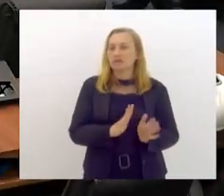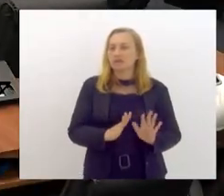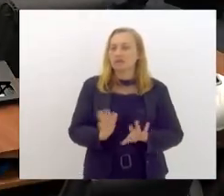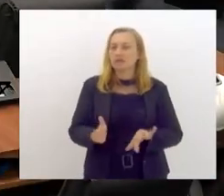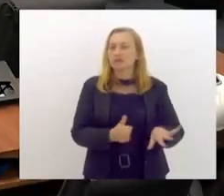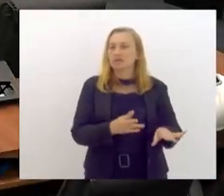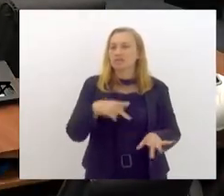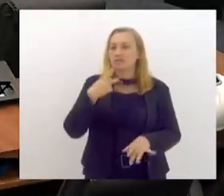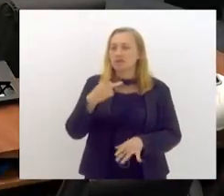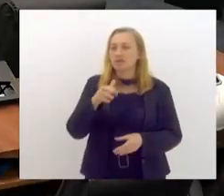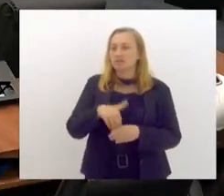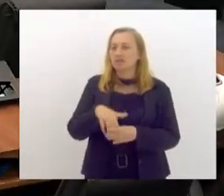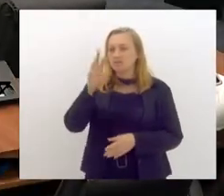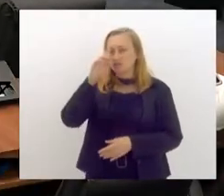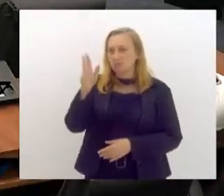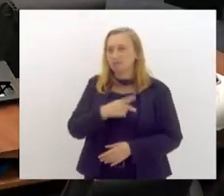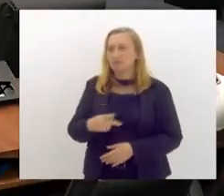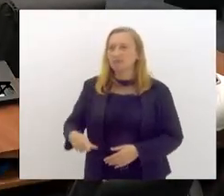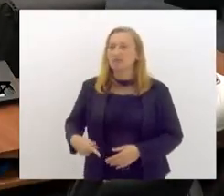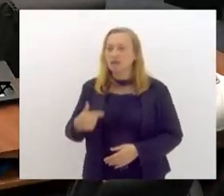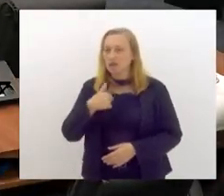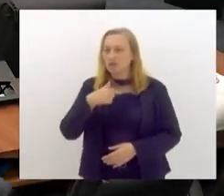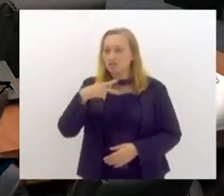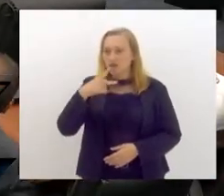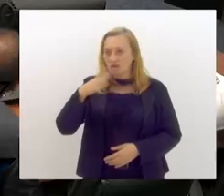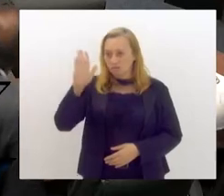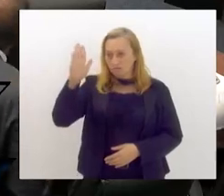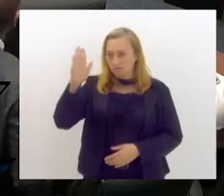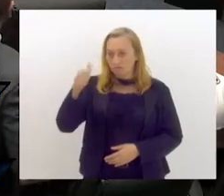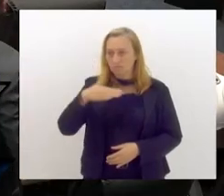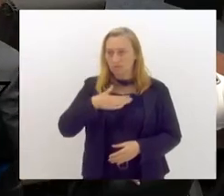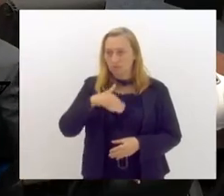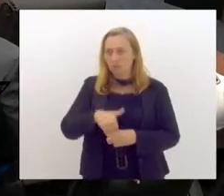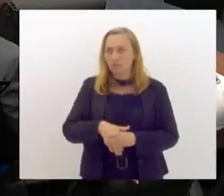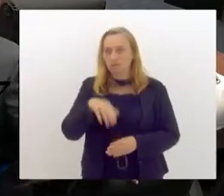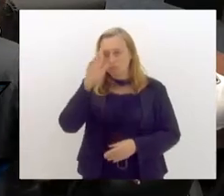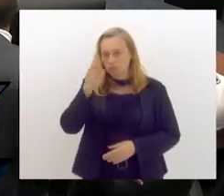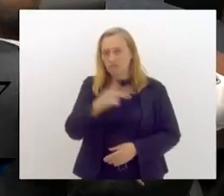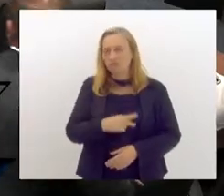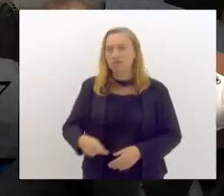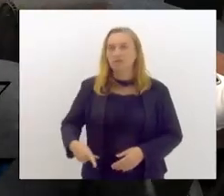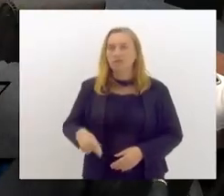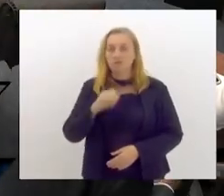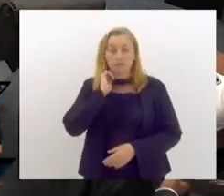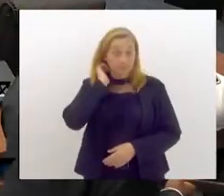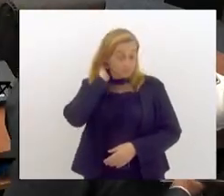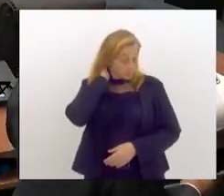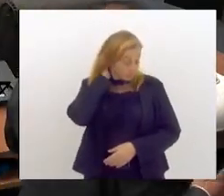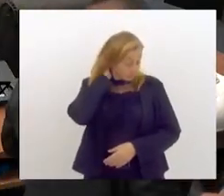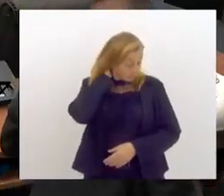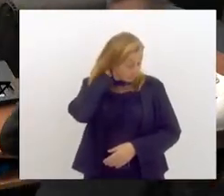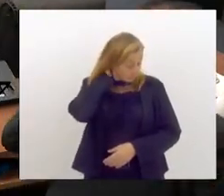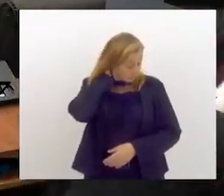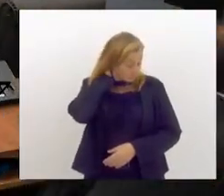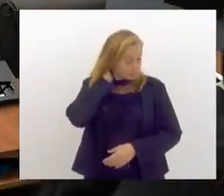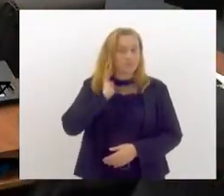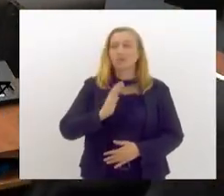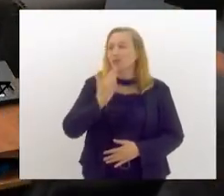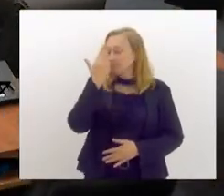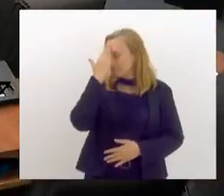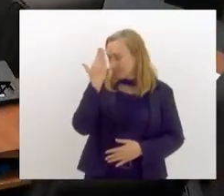de voto, por favor. Agora quero declarar meu voto, por favor, presidente. Declaração de voto, senhor presidente. Primeira Rodrigo Amorim. Muito